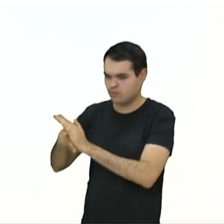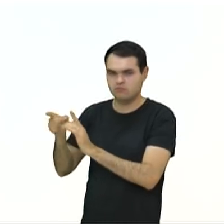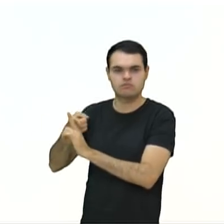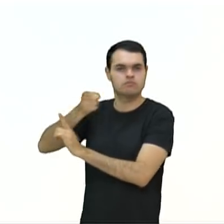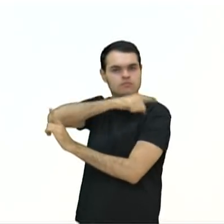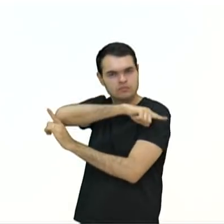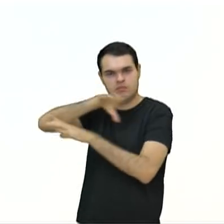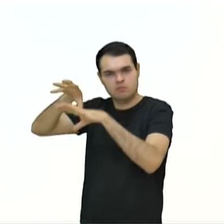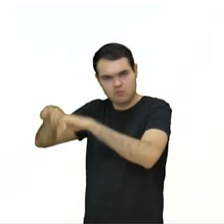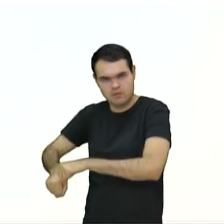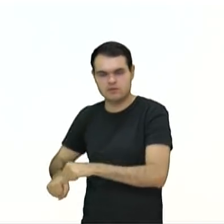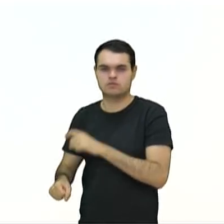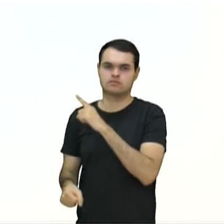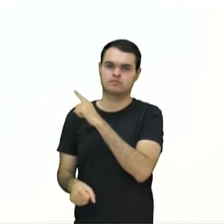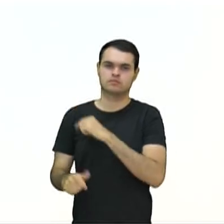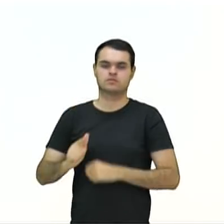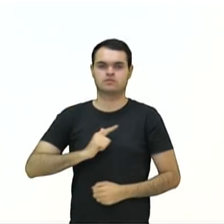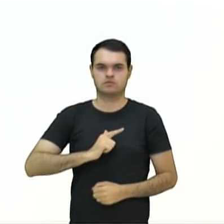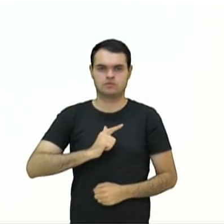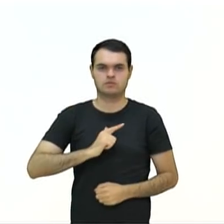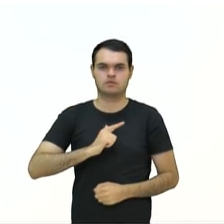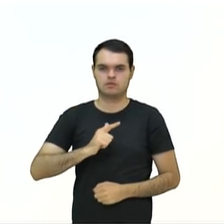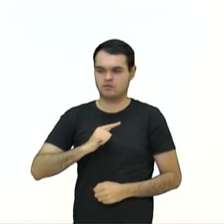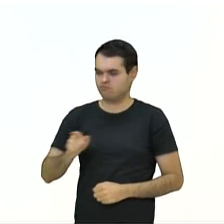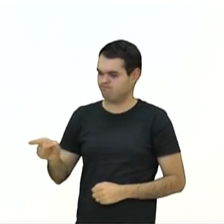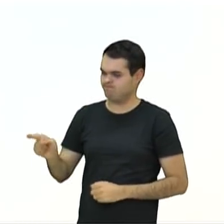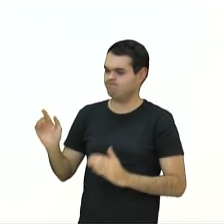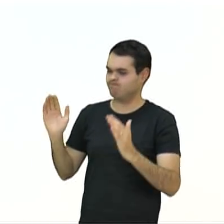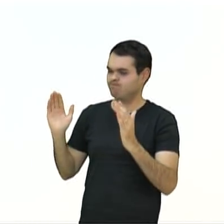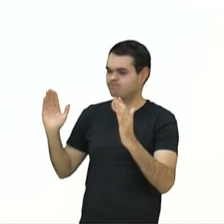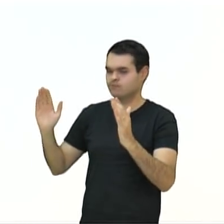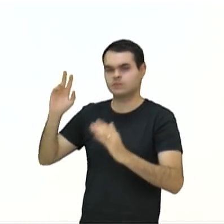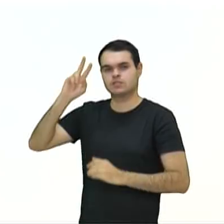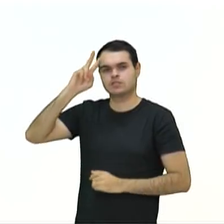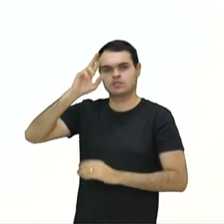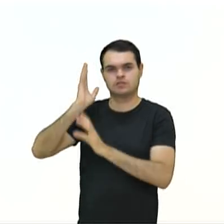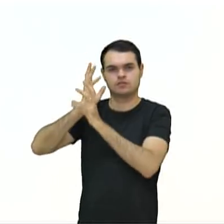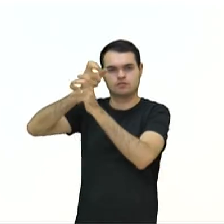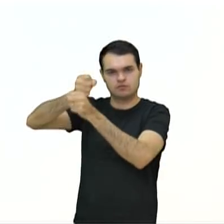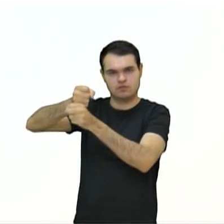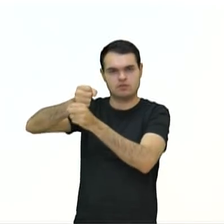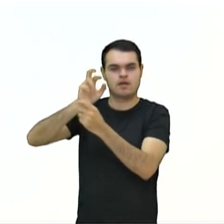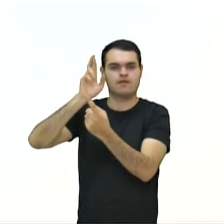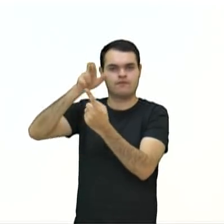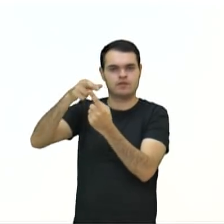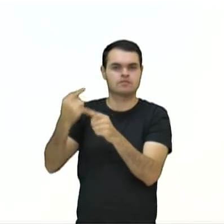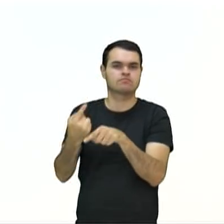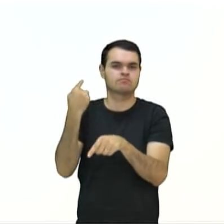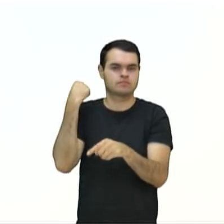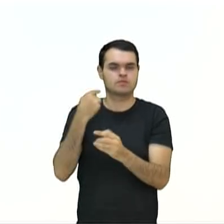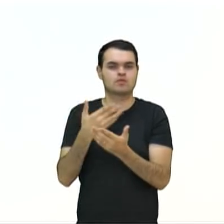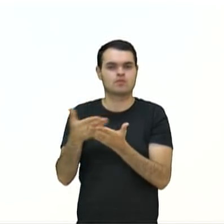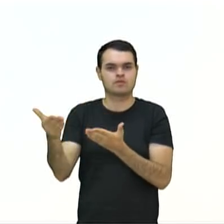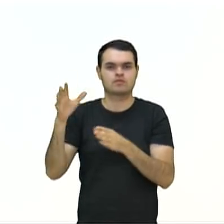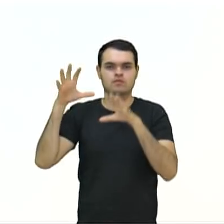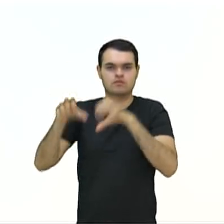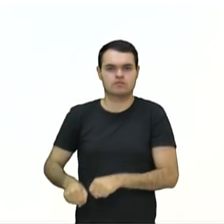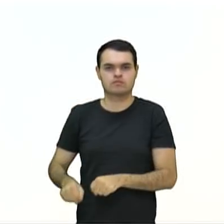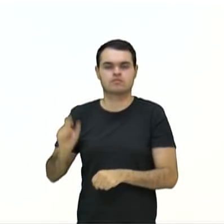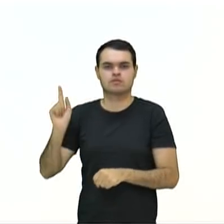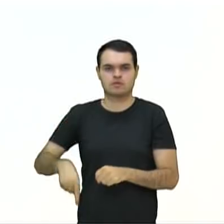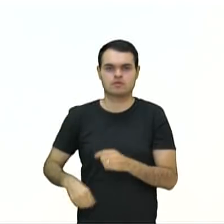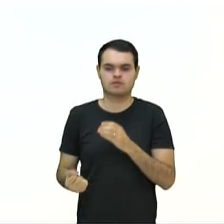então nós vamos ter ali, né, uma parte histórica bem importante, fazendo essa referência com esse início ali da ocupação do que dá origem